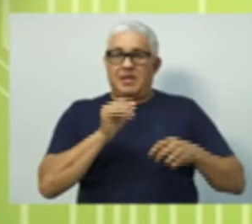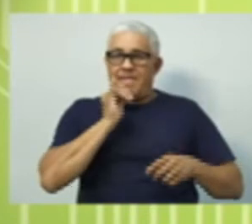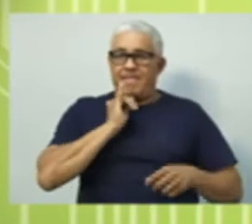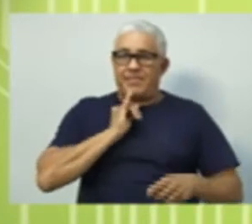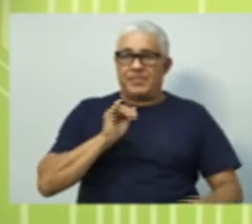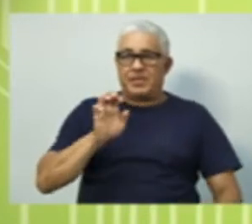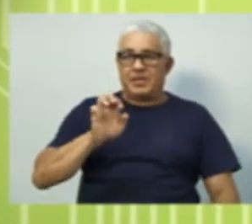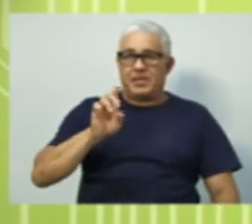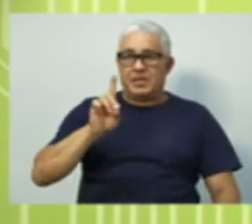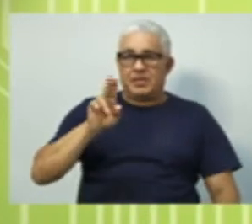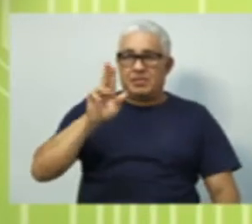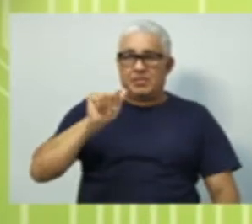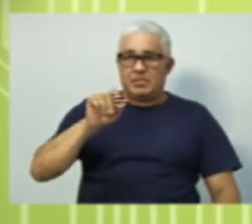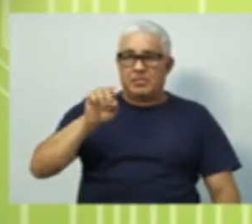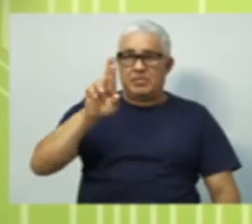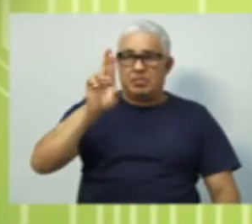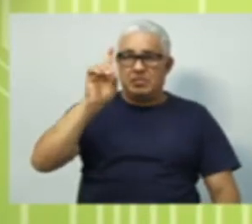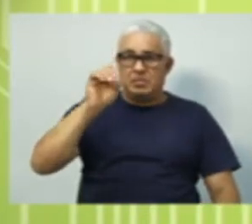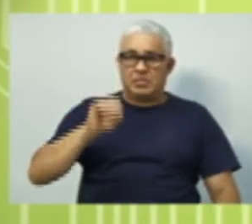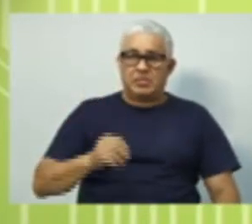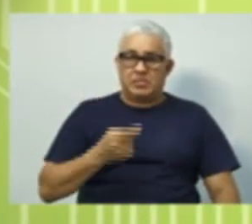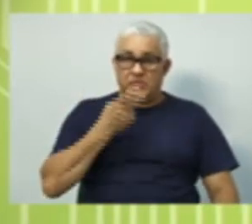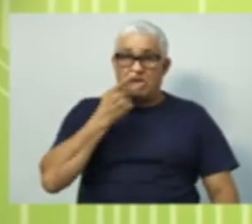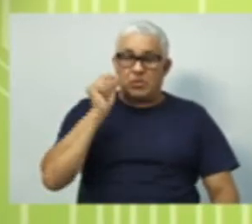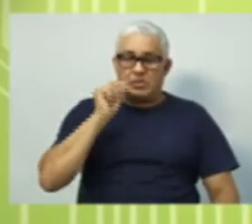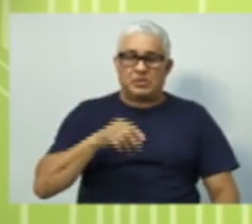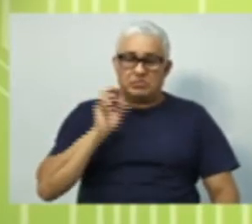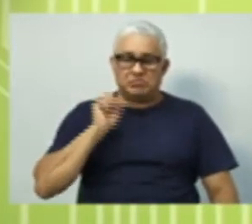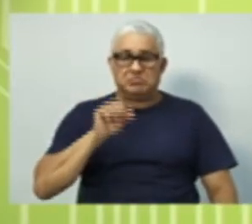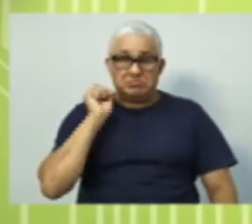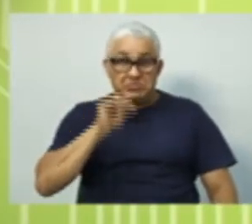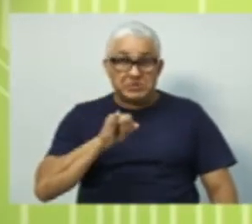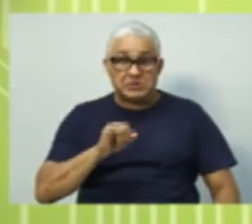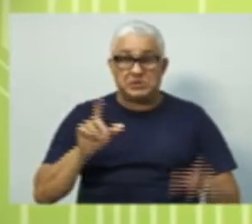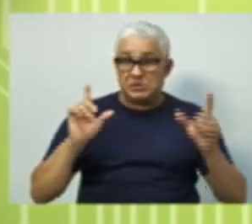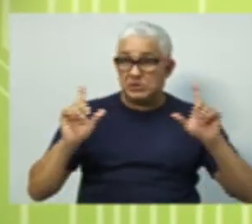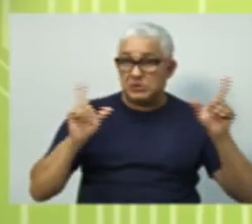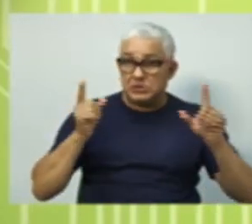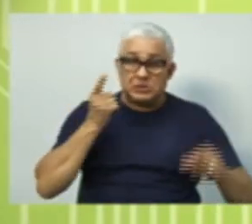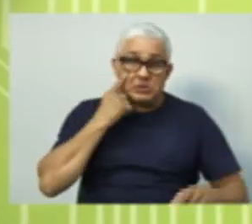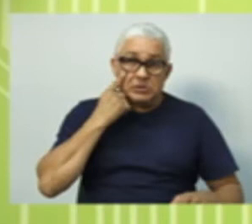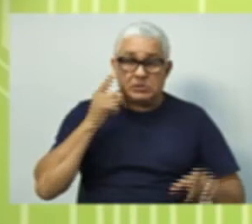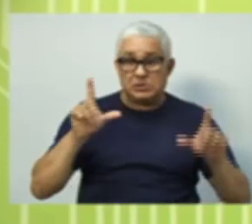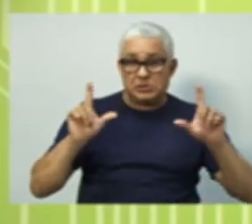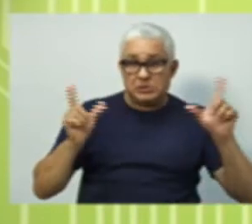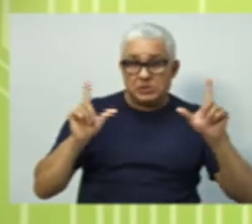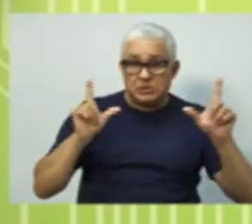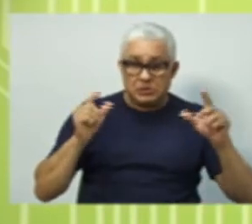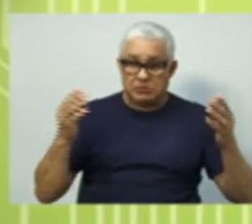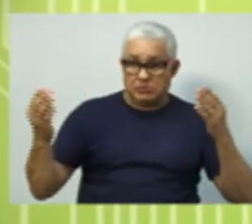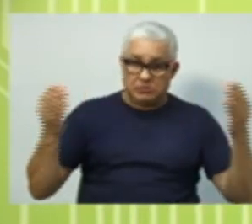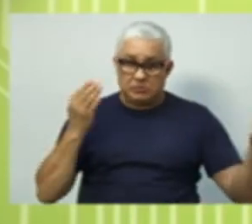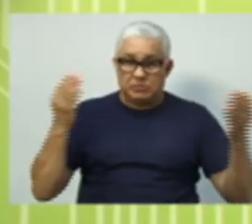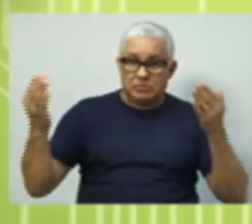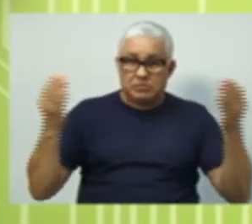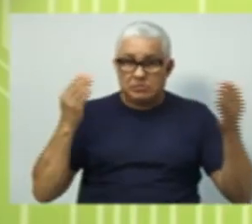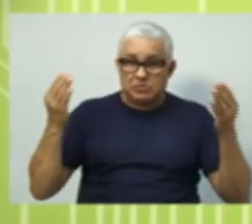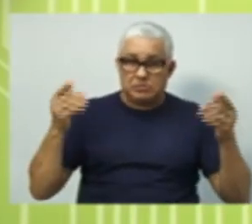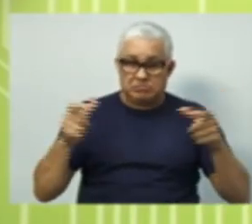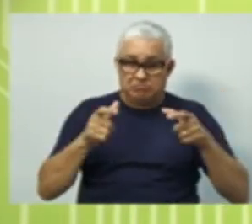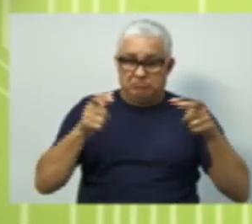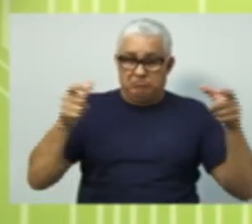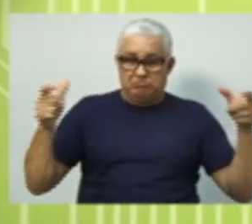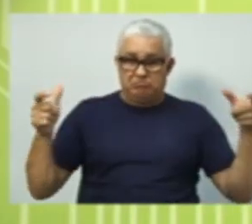financiamento, você vai ter que pagar juros, que não estava previsto no seu dia a dia. Isso por conta de quê? Um planejamento orçamentário, financeiro e de caixa,